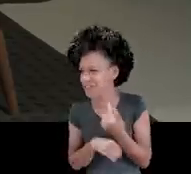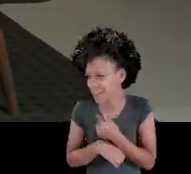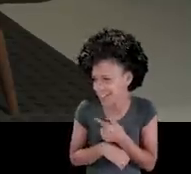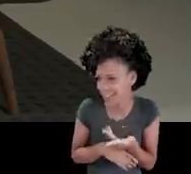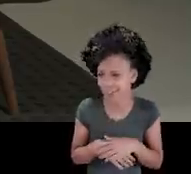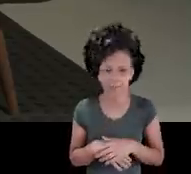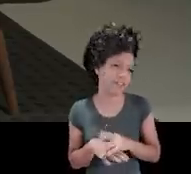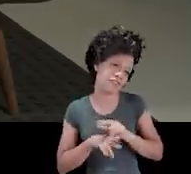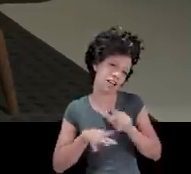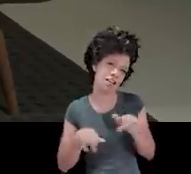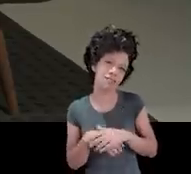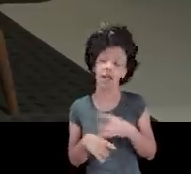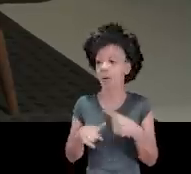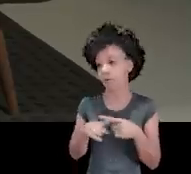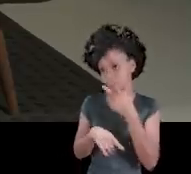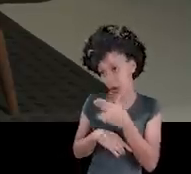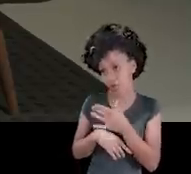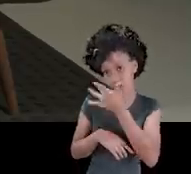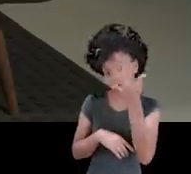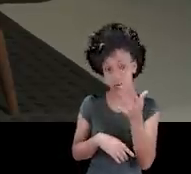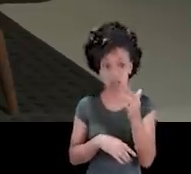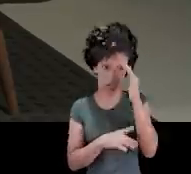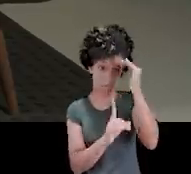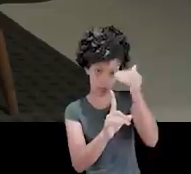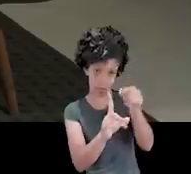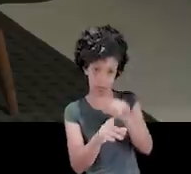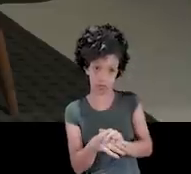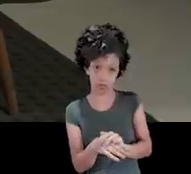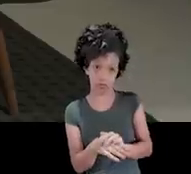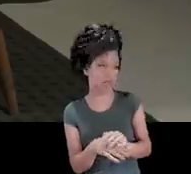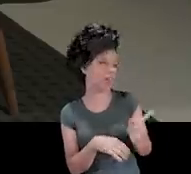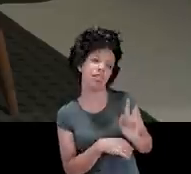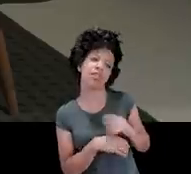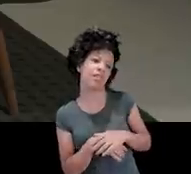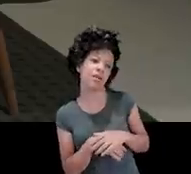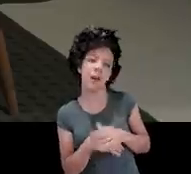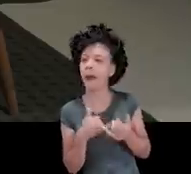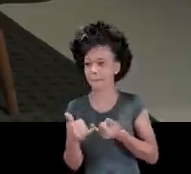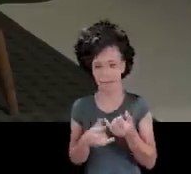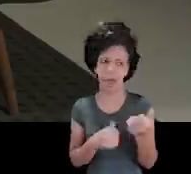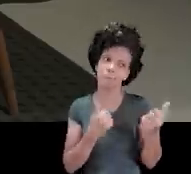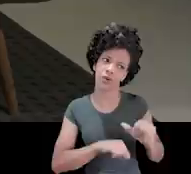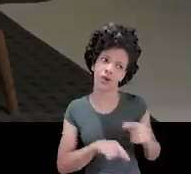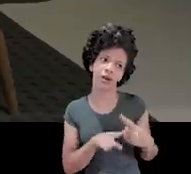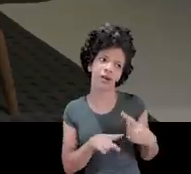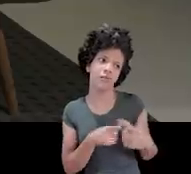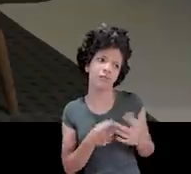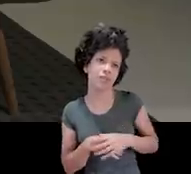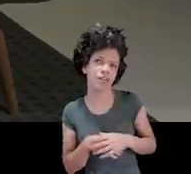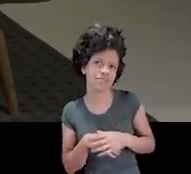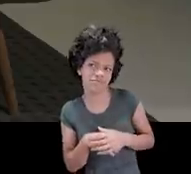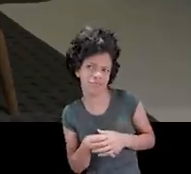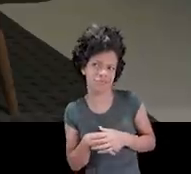Ah, várias, né? Porque eu acho que as pessoas respeitam mais você. Não? Os caras brincam também? É bem pior, na verdade, porque é muito mais